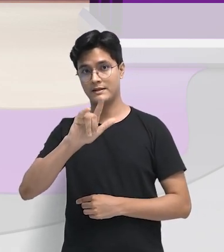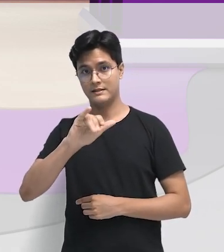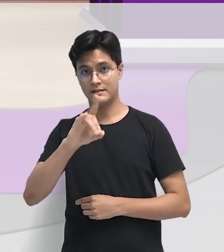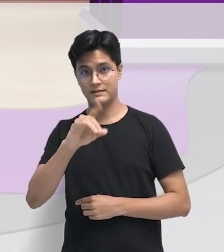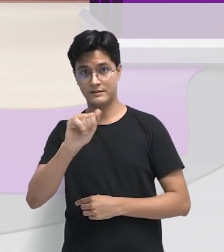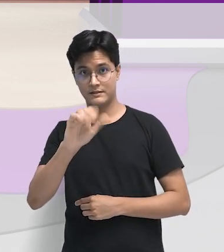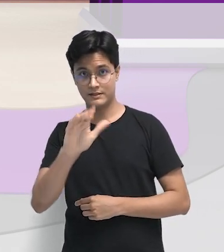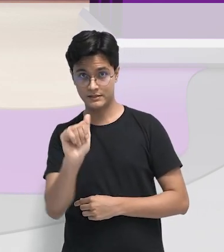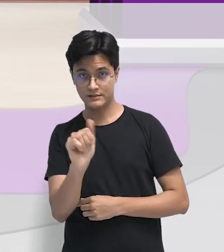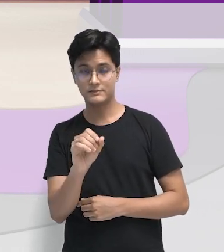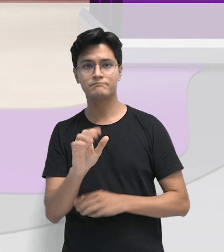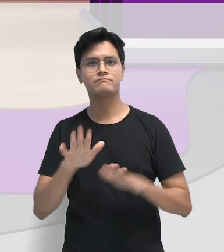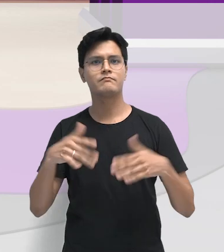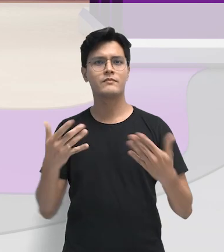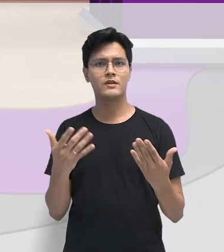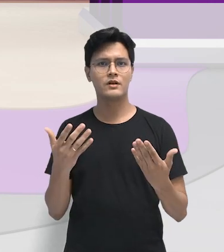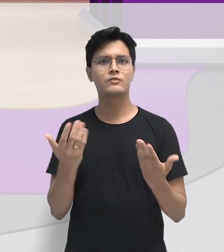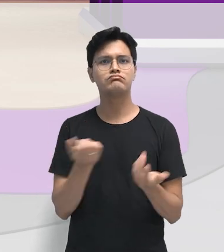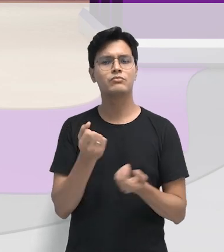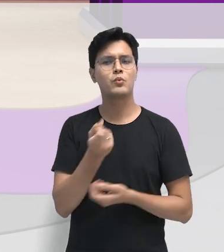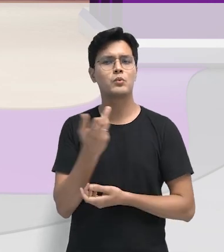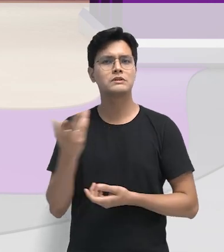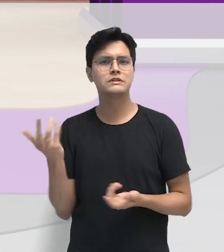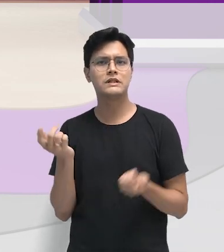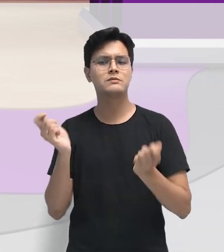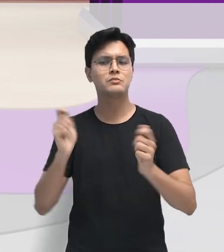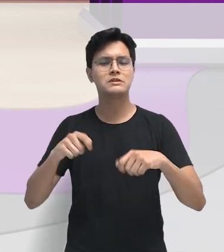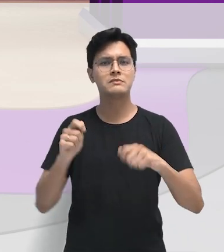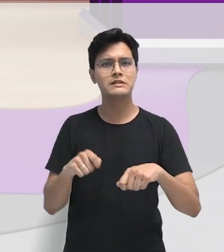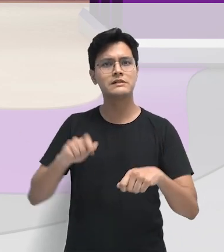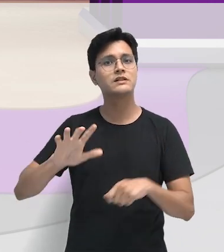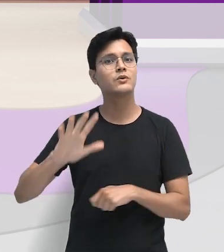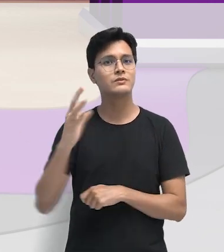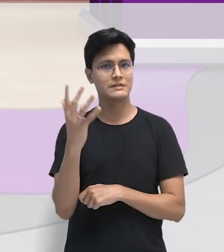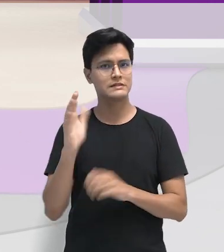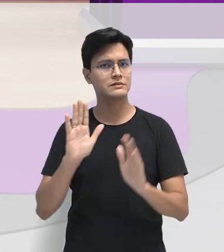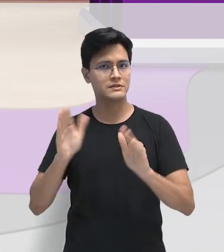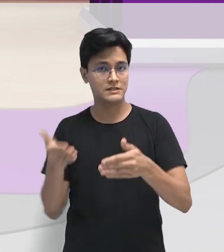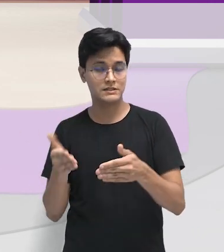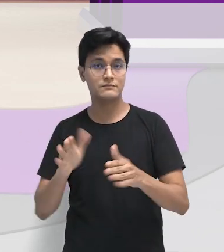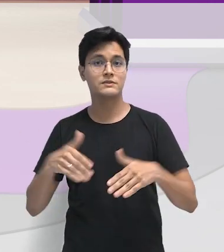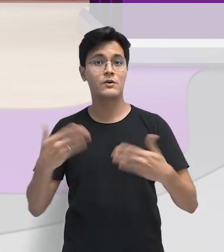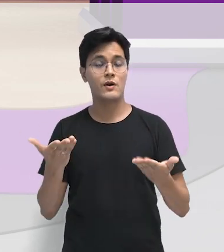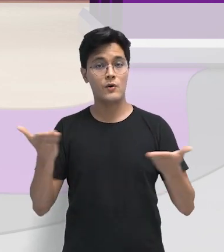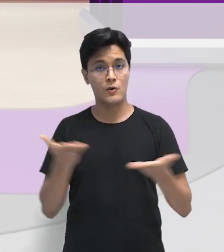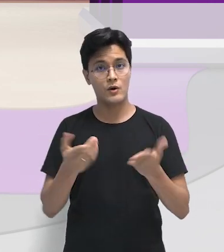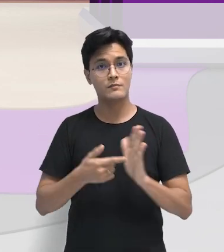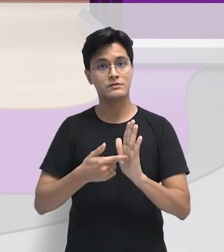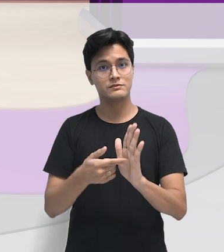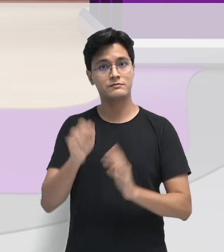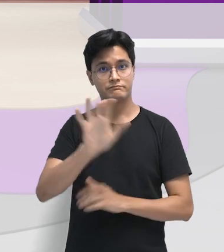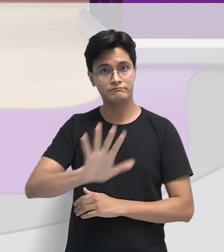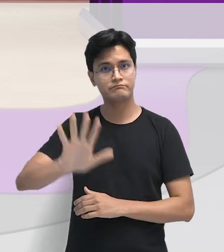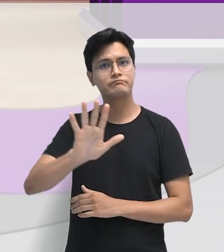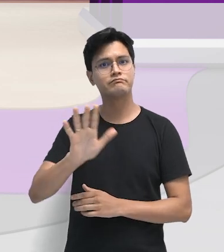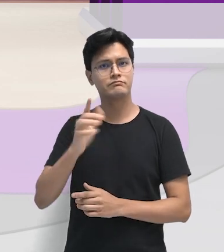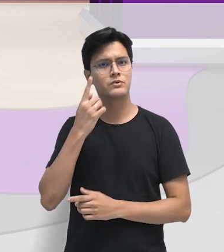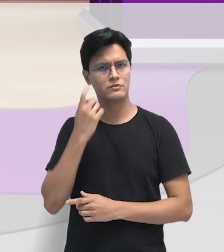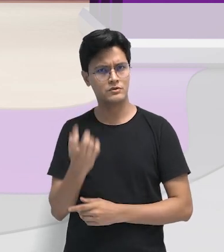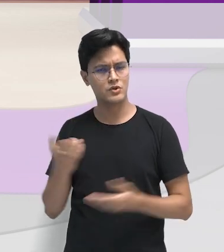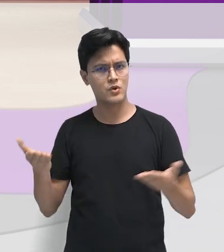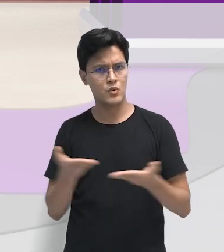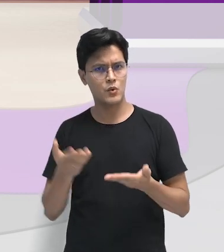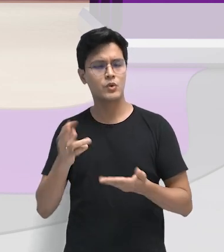da ocorrência de um determinado evento. E nós vamos trazer aqui uma figura bem interessante, porque nós iremos utilizar na nossa